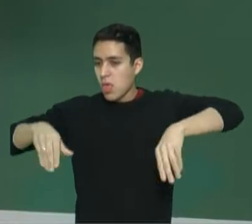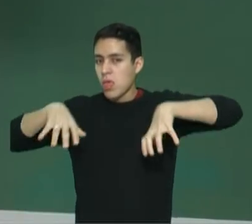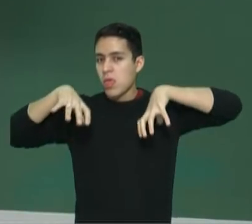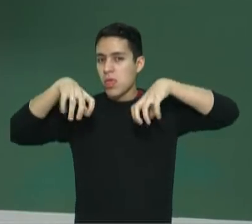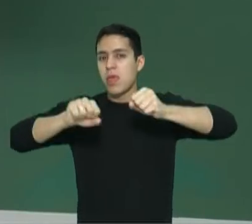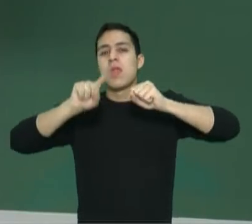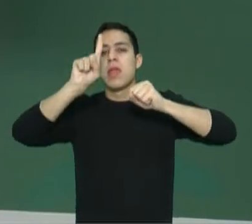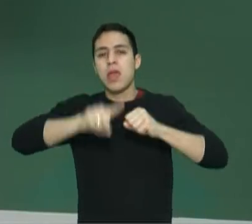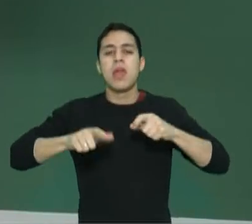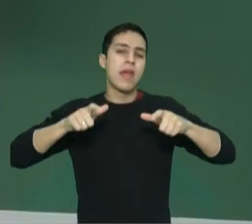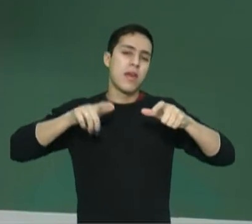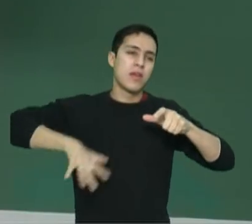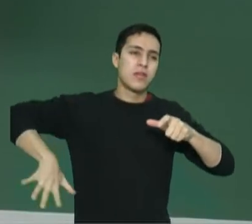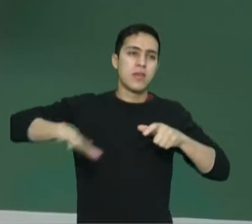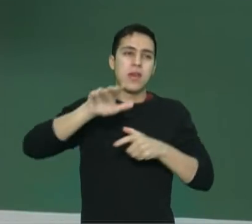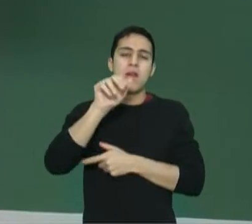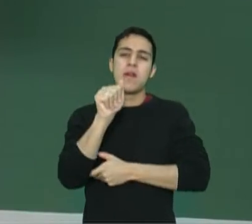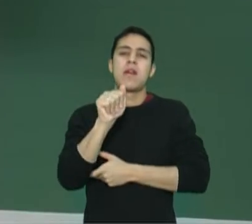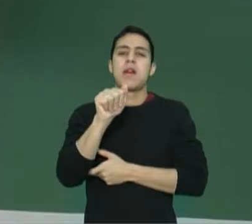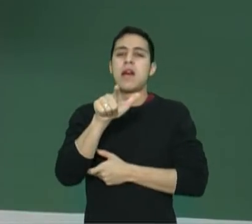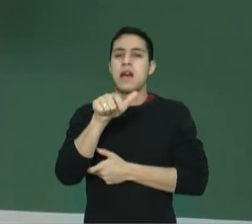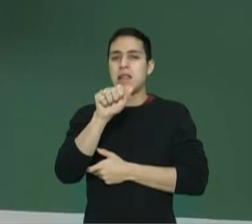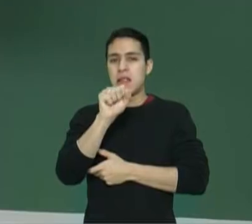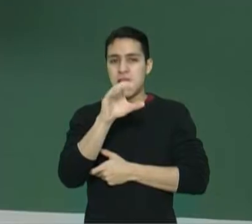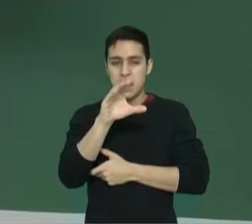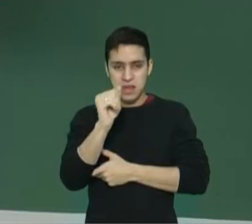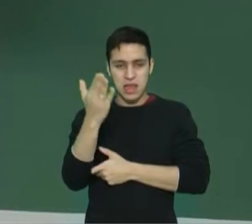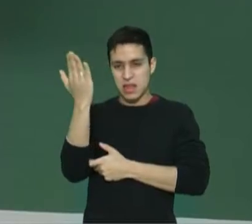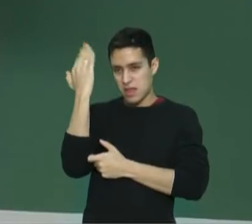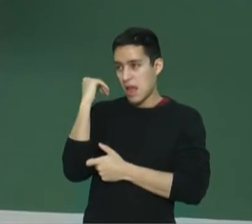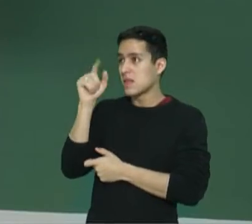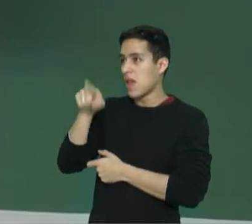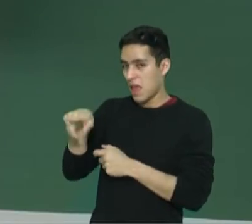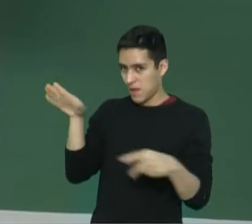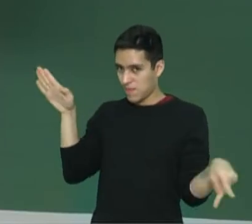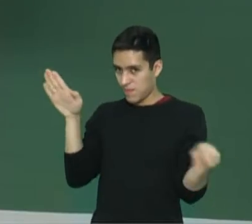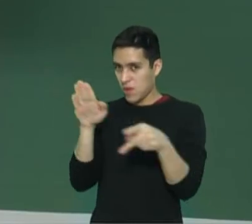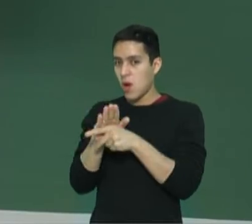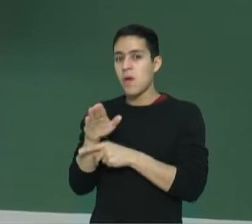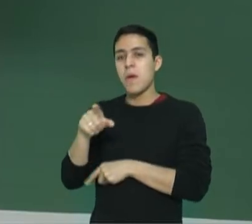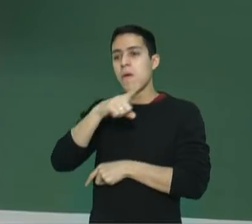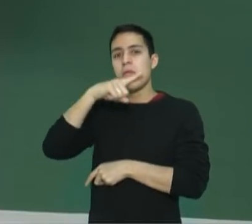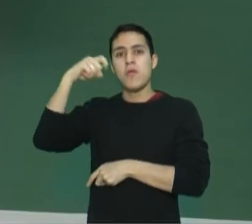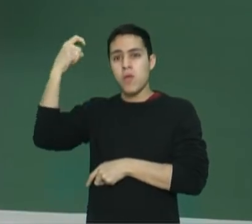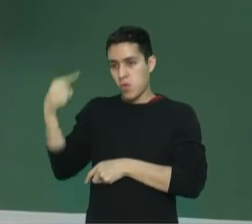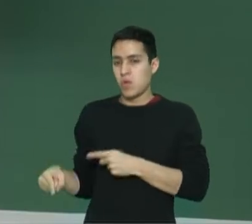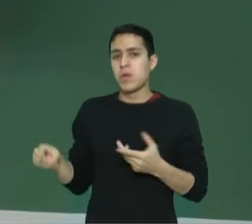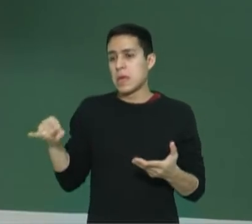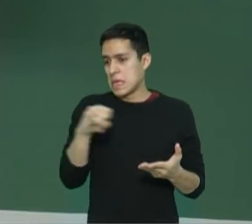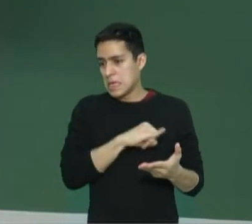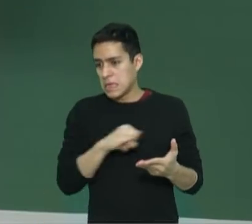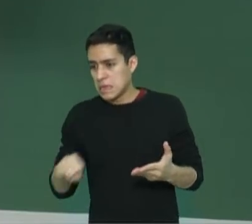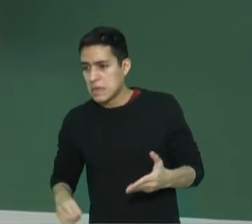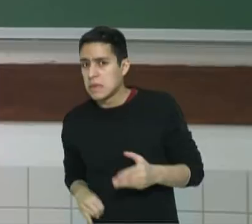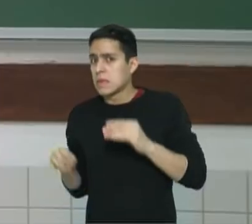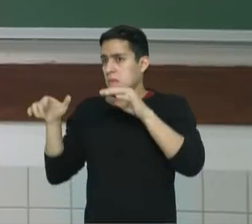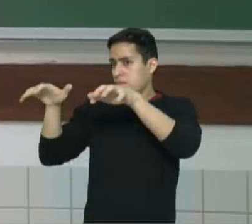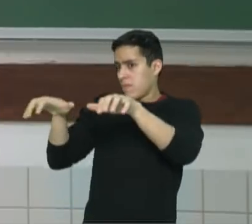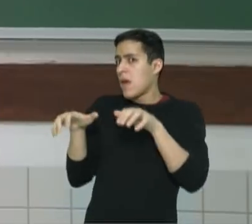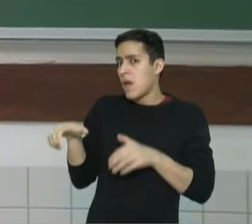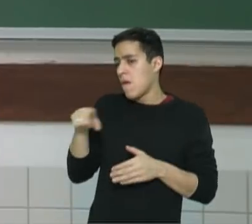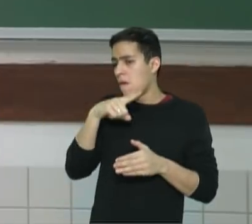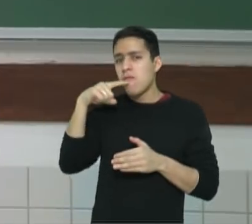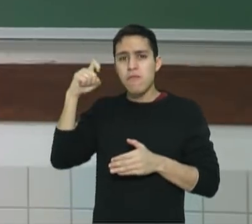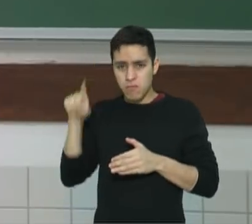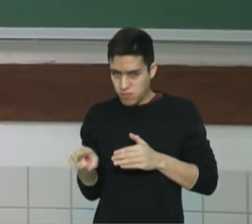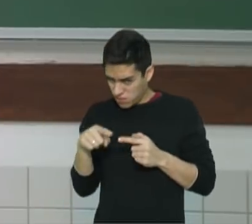região do Alasca. Então o Alasca pertencia à Rússia, ao Império Russo grandioso, que vão muito estudar na sequência